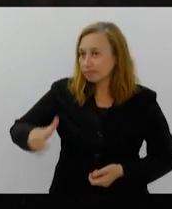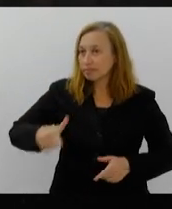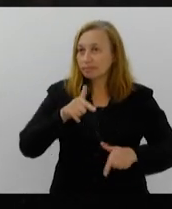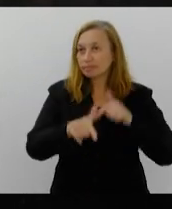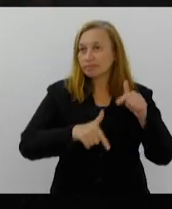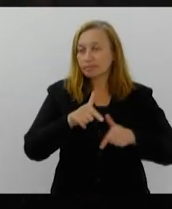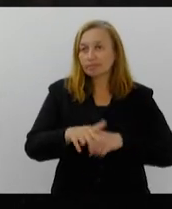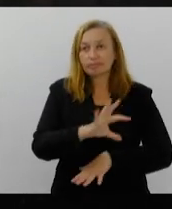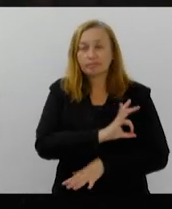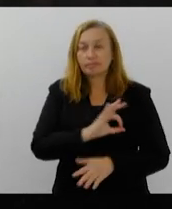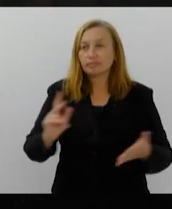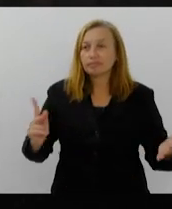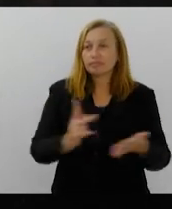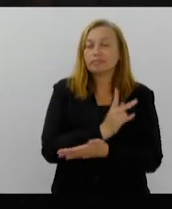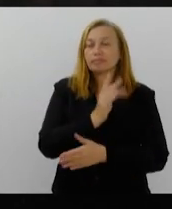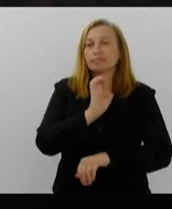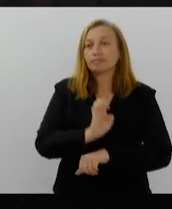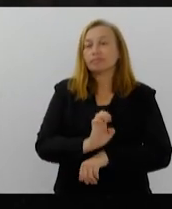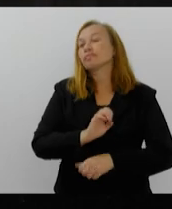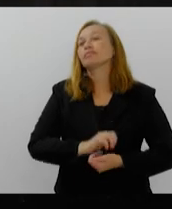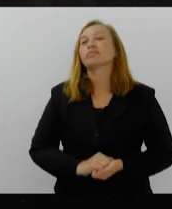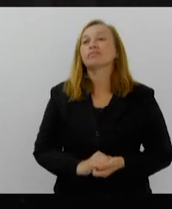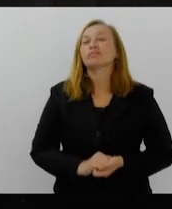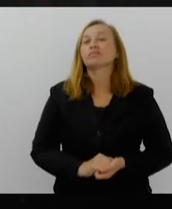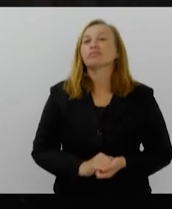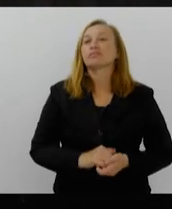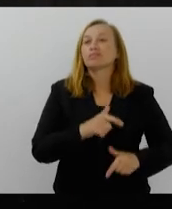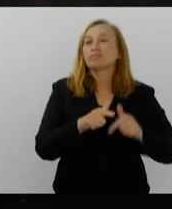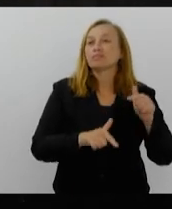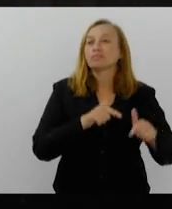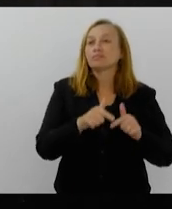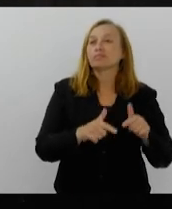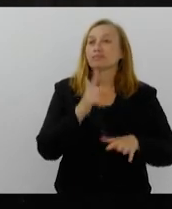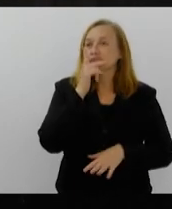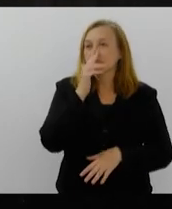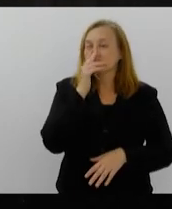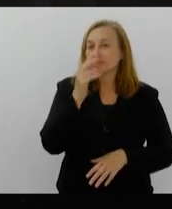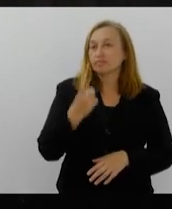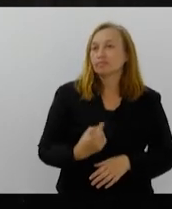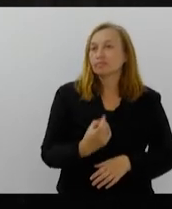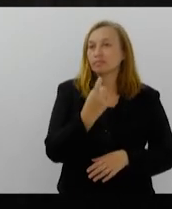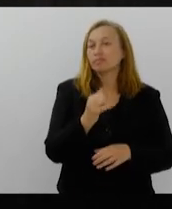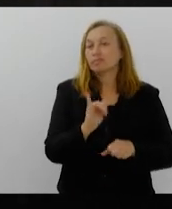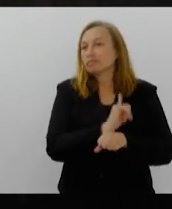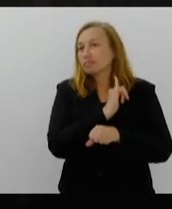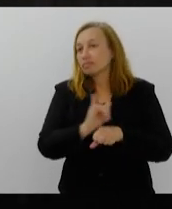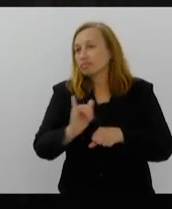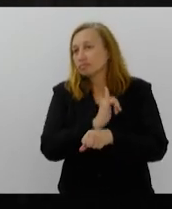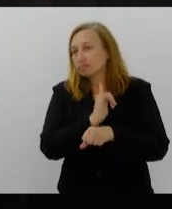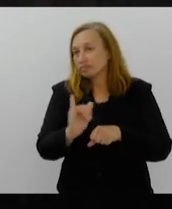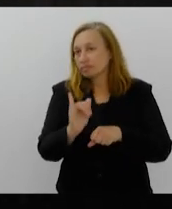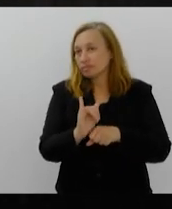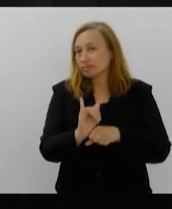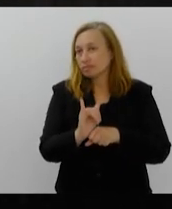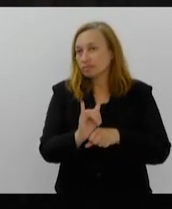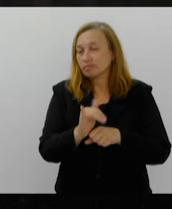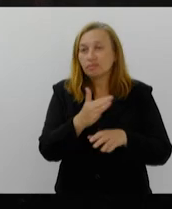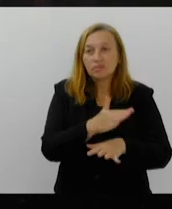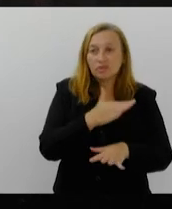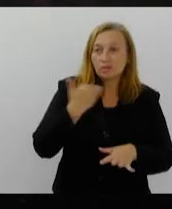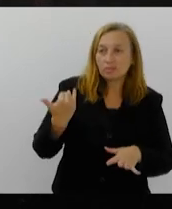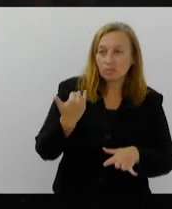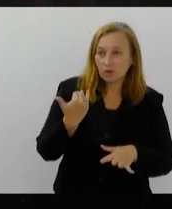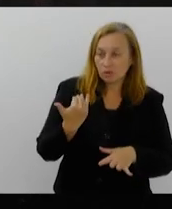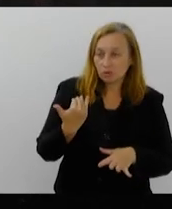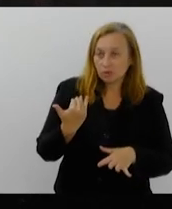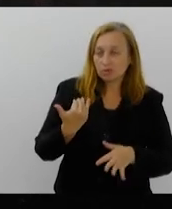policiais que ocorrem no nosso estado e operações que parecem ter a única estratégia de letalidade e